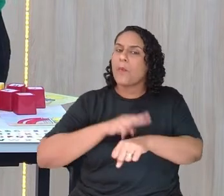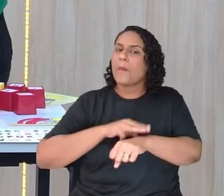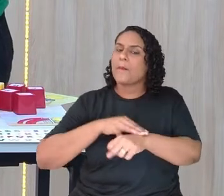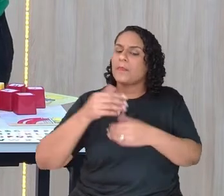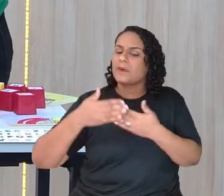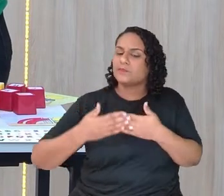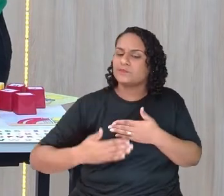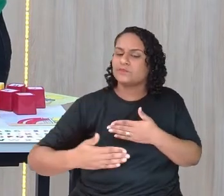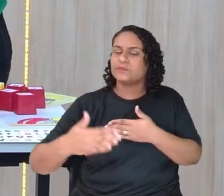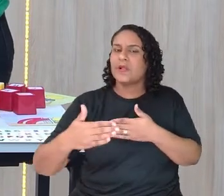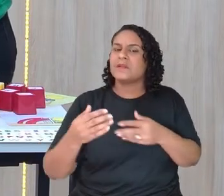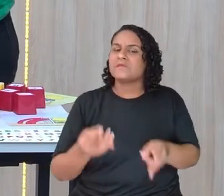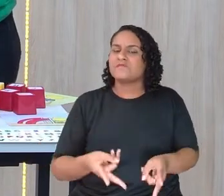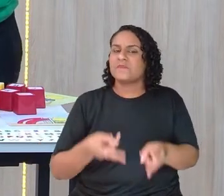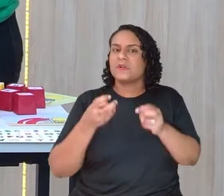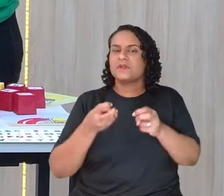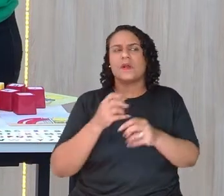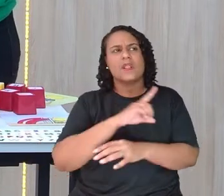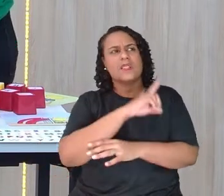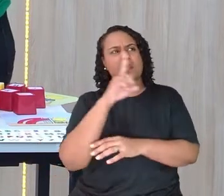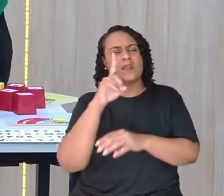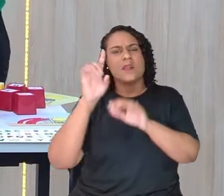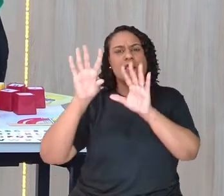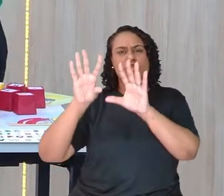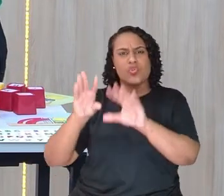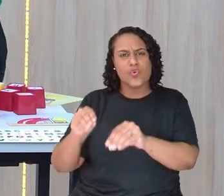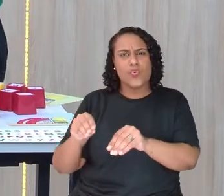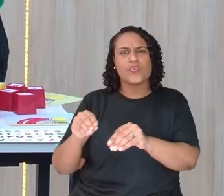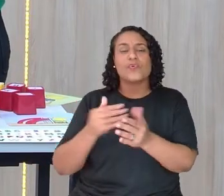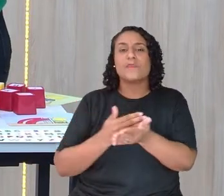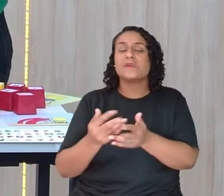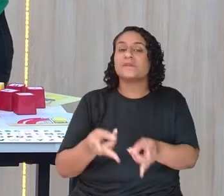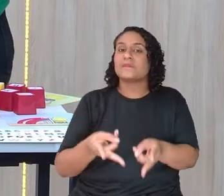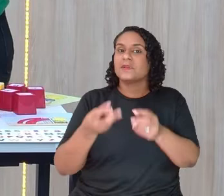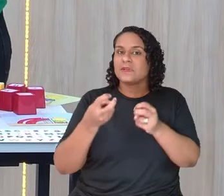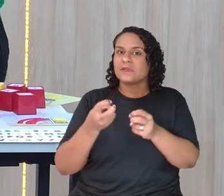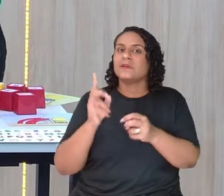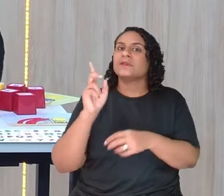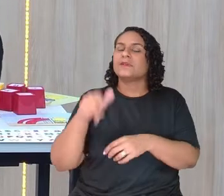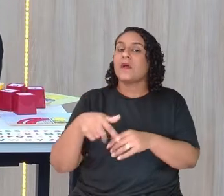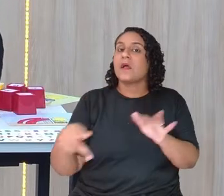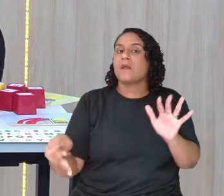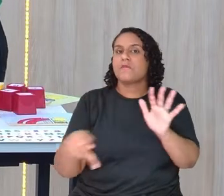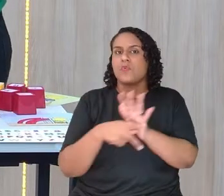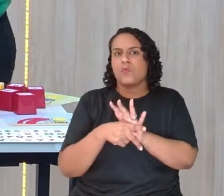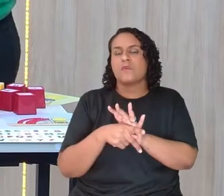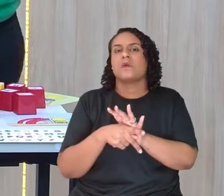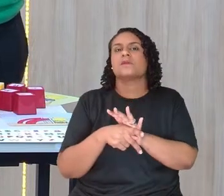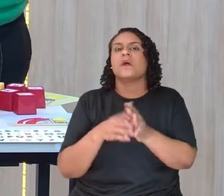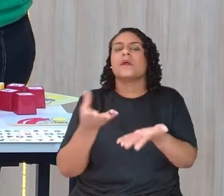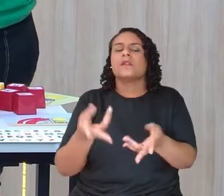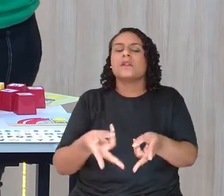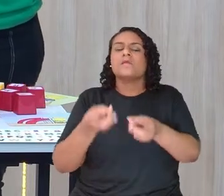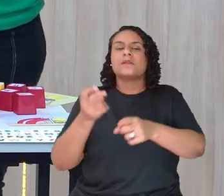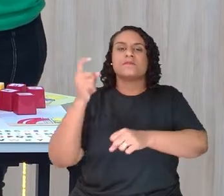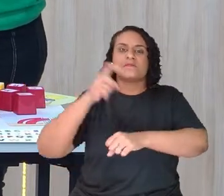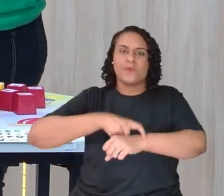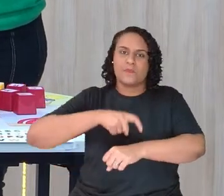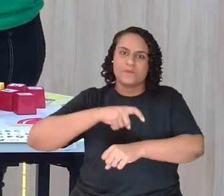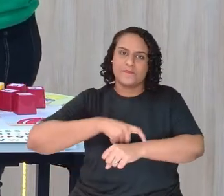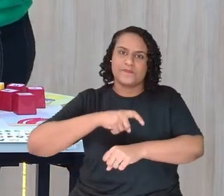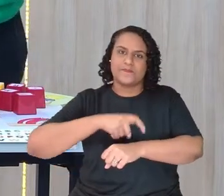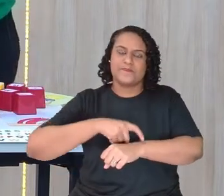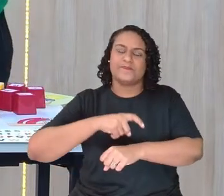que ele está percebendo o que é dia, o que é noite, ele já está se apropriando dessa orientação temporal,